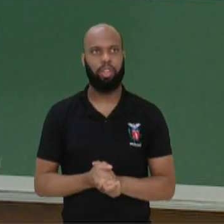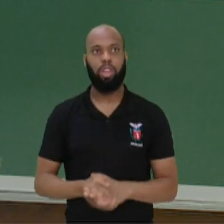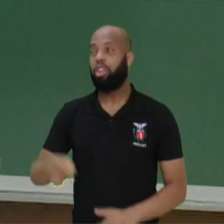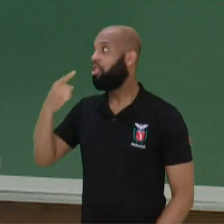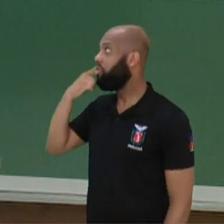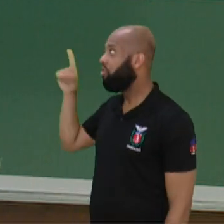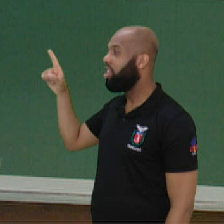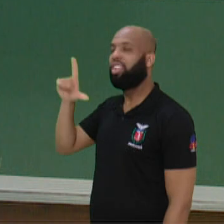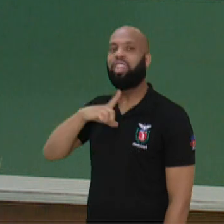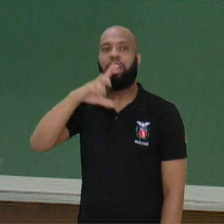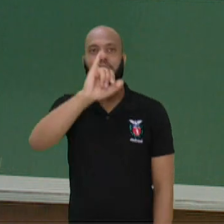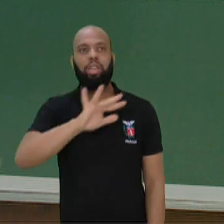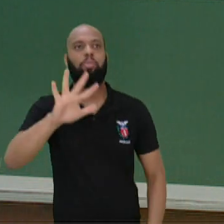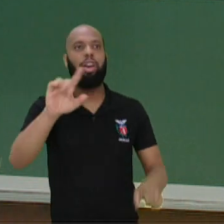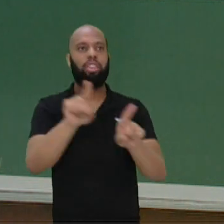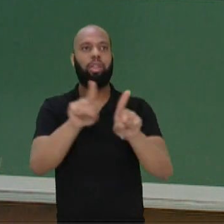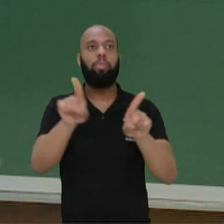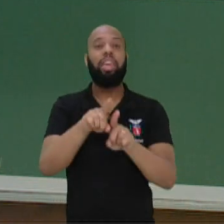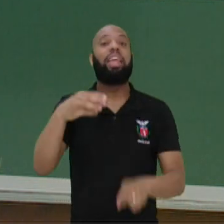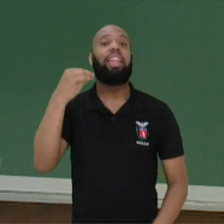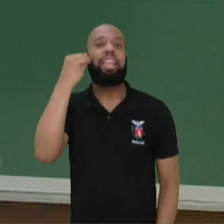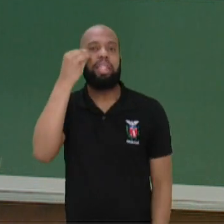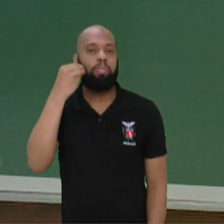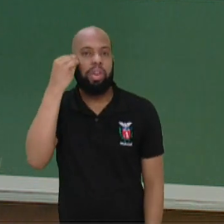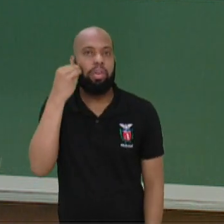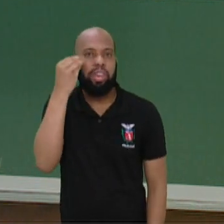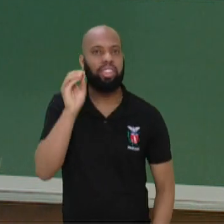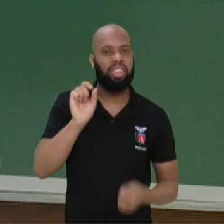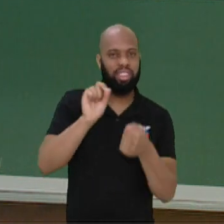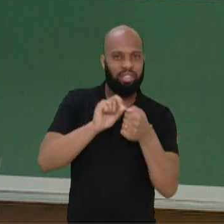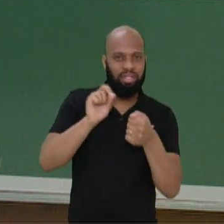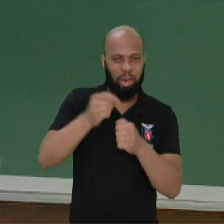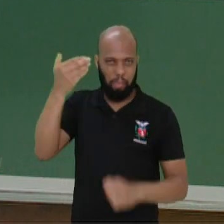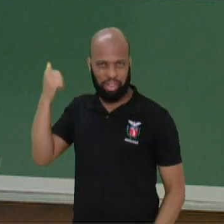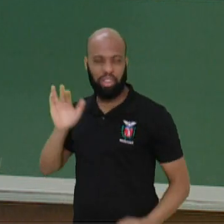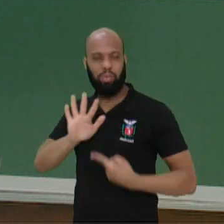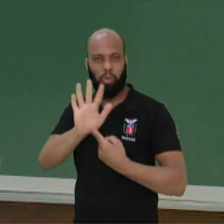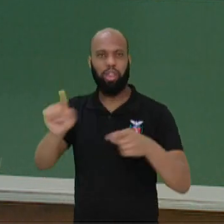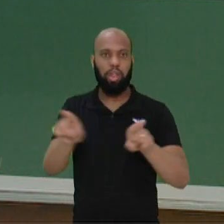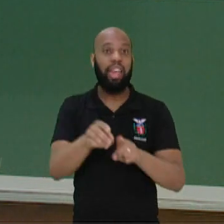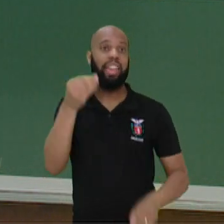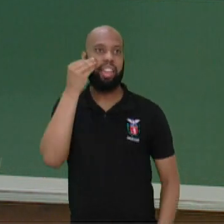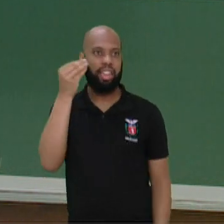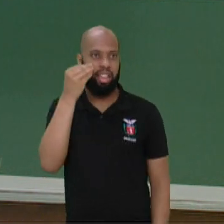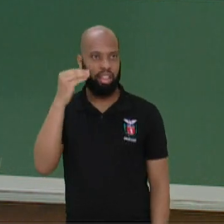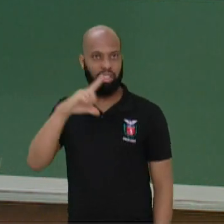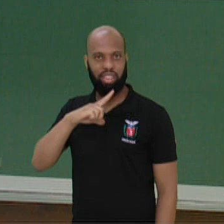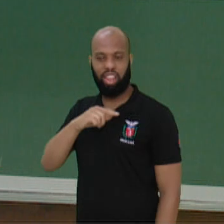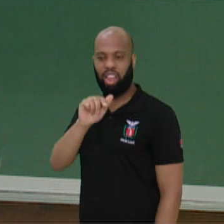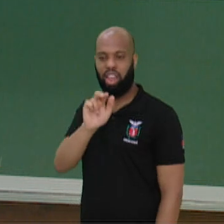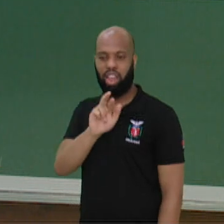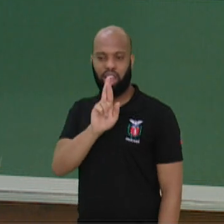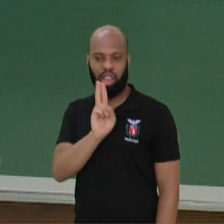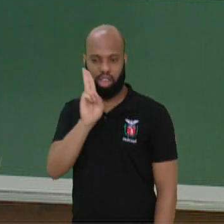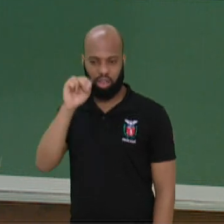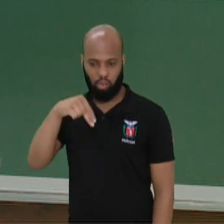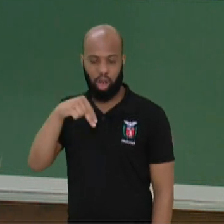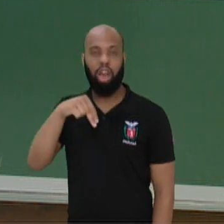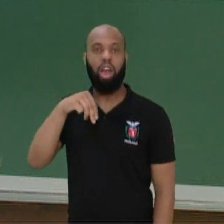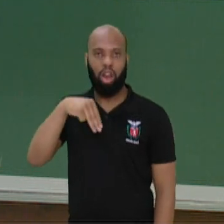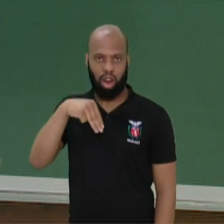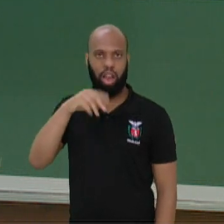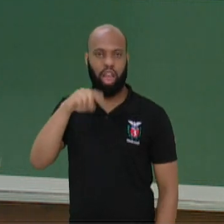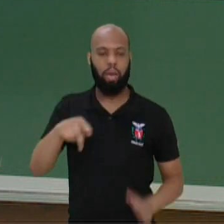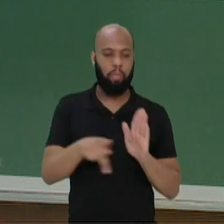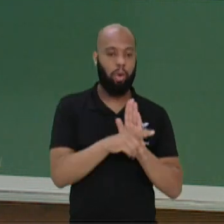Aqui temos imagens dos testes que foram exemplificados na aula anterior, o teste de shuttle run, de 9,14